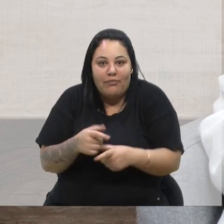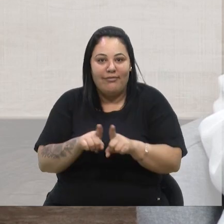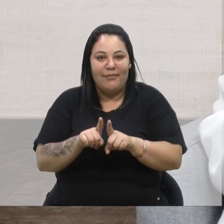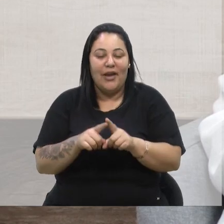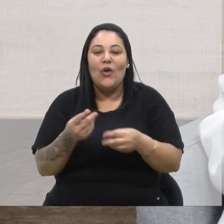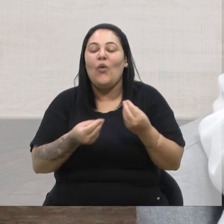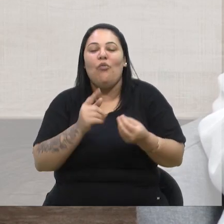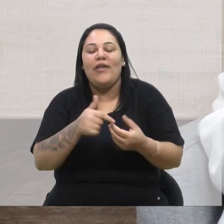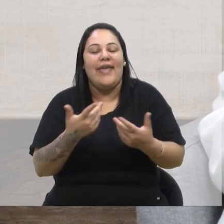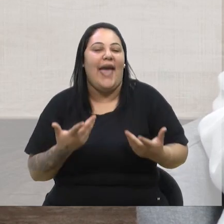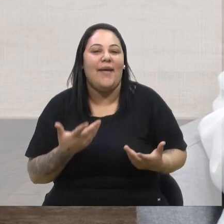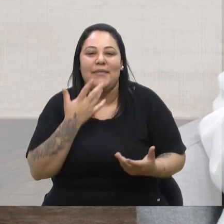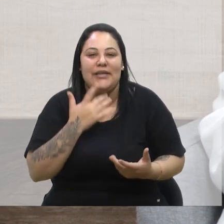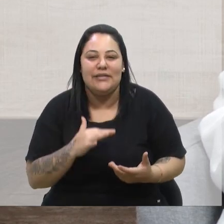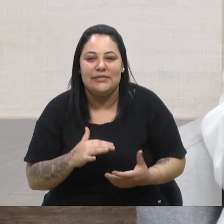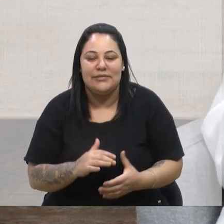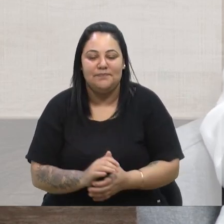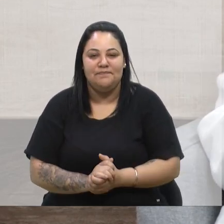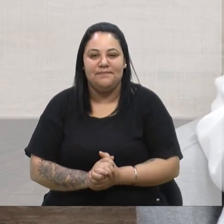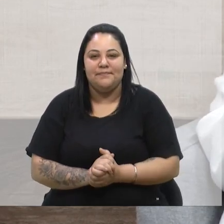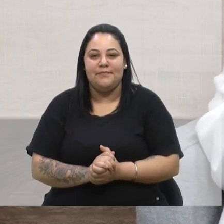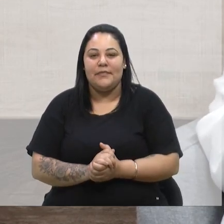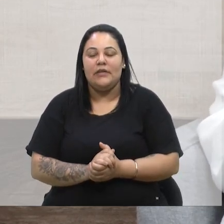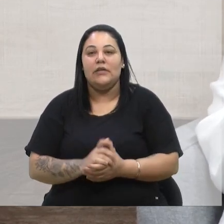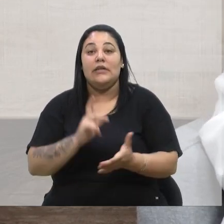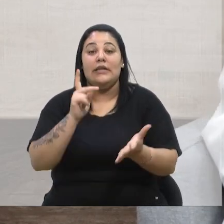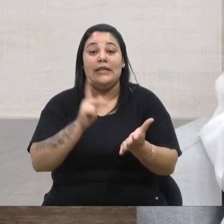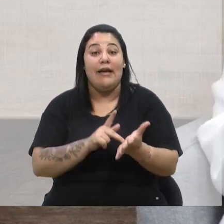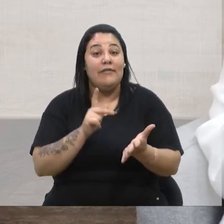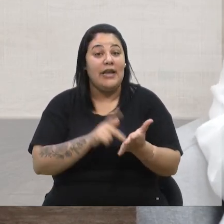Como que é isso? É que, na verdade, assim,